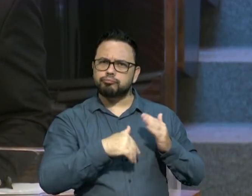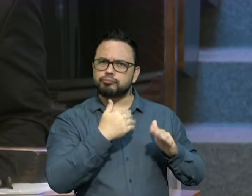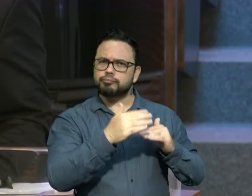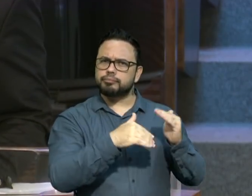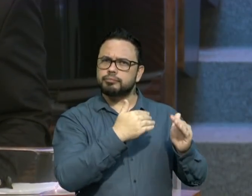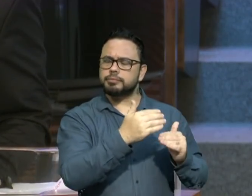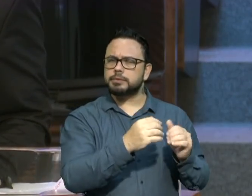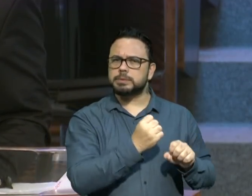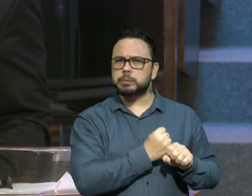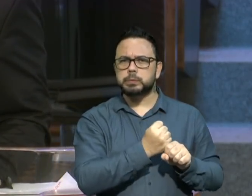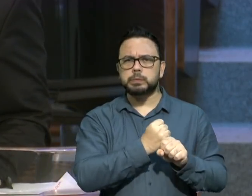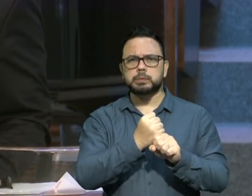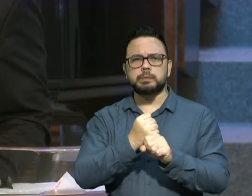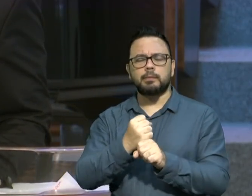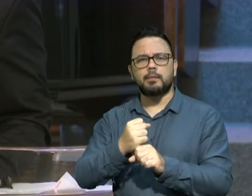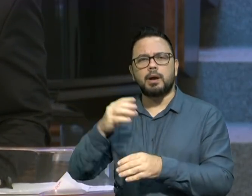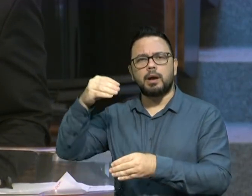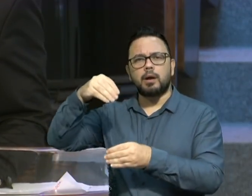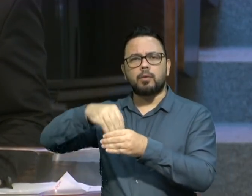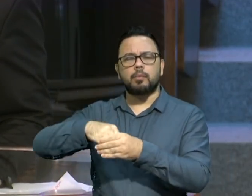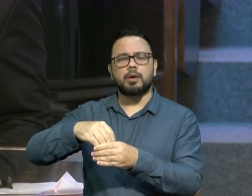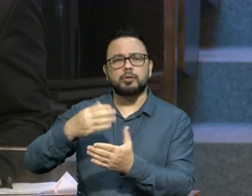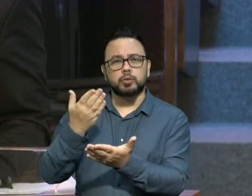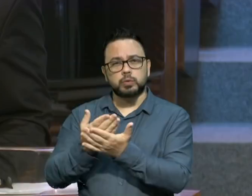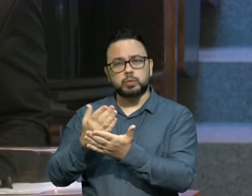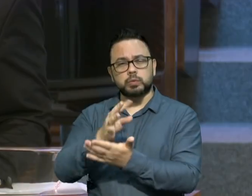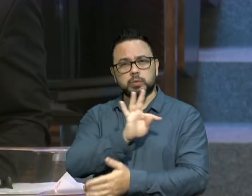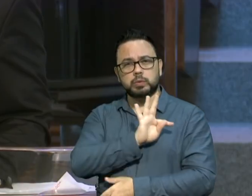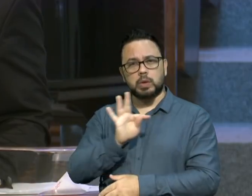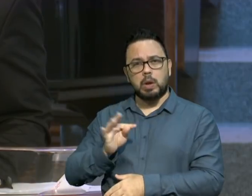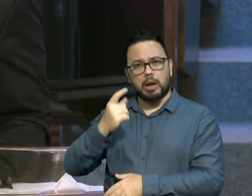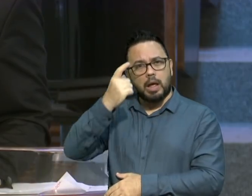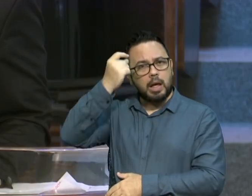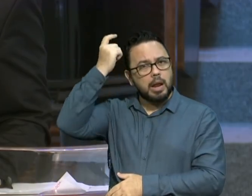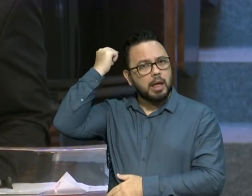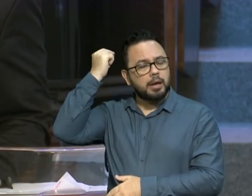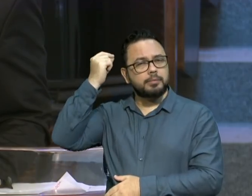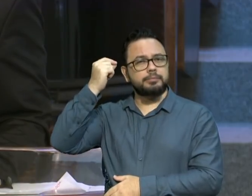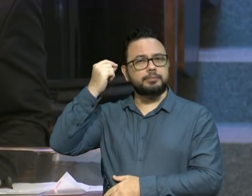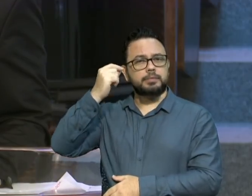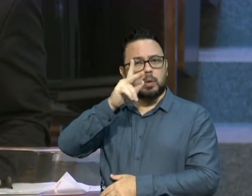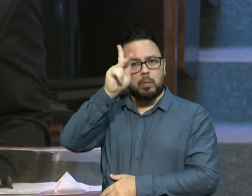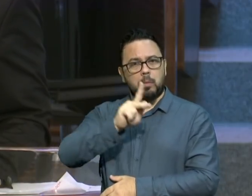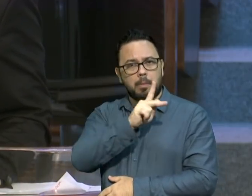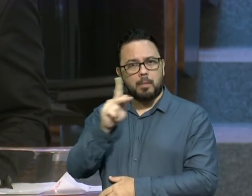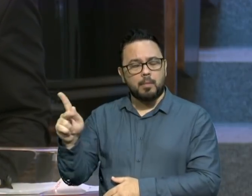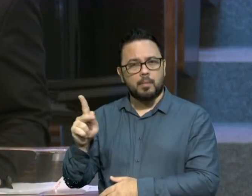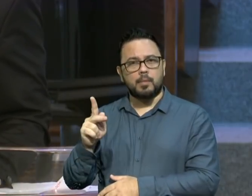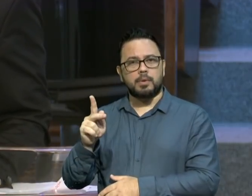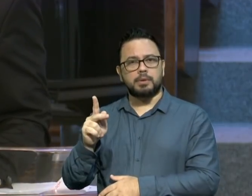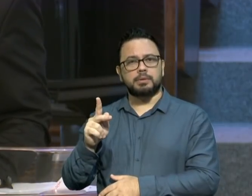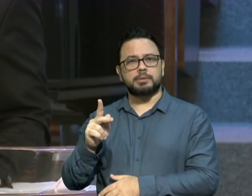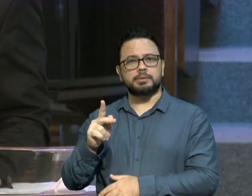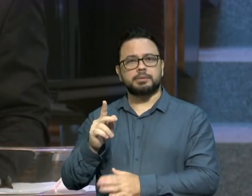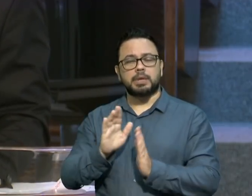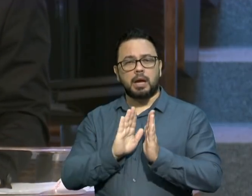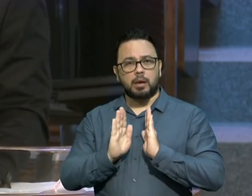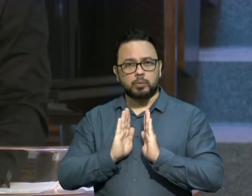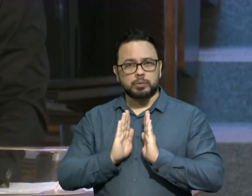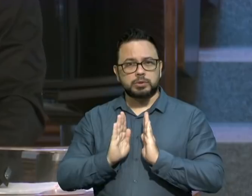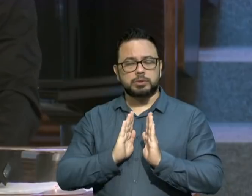e introduziu-se na teologia Romana através do Padre Agostinho e depois Tomás de Aquino já já no